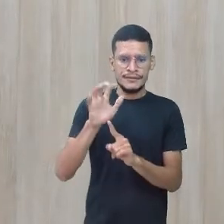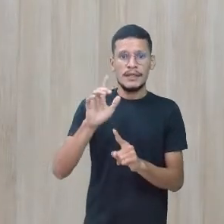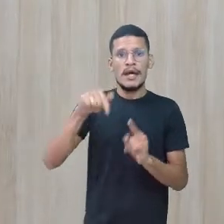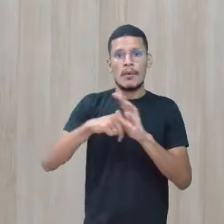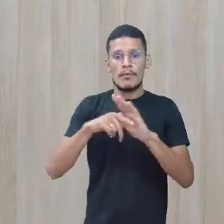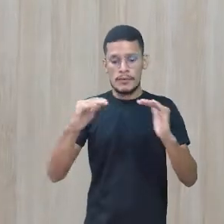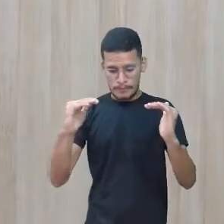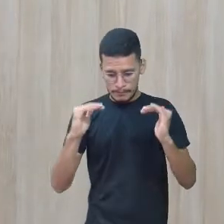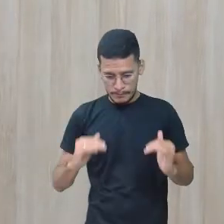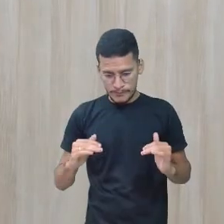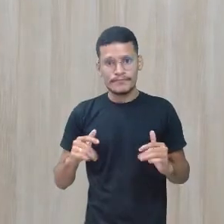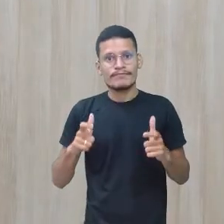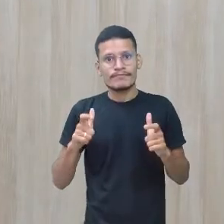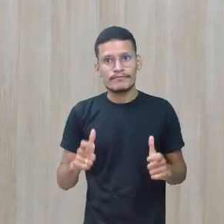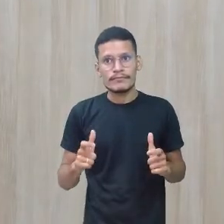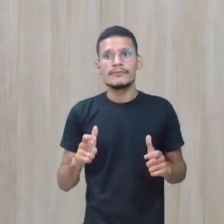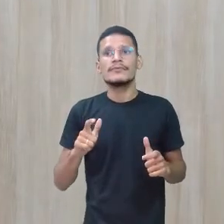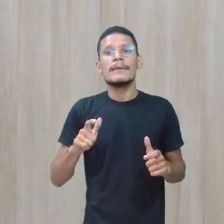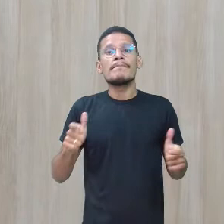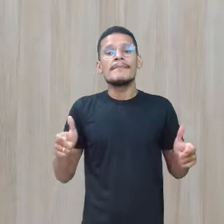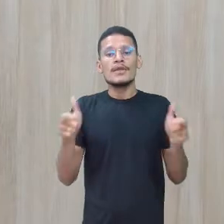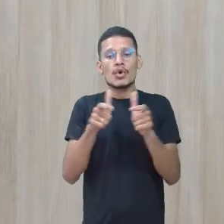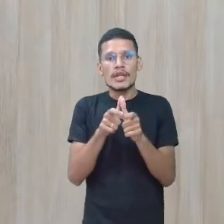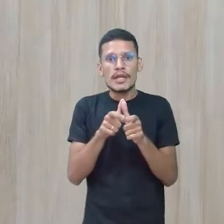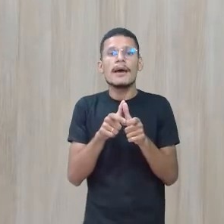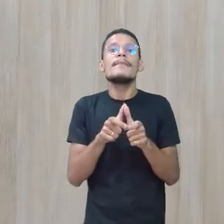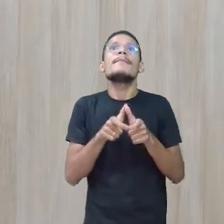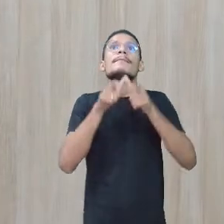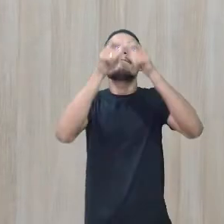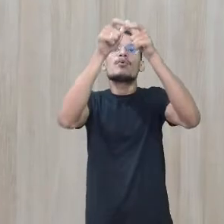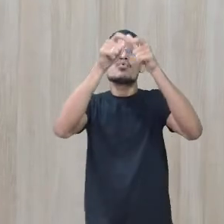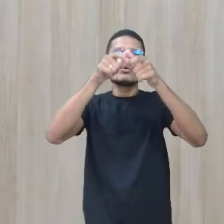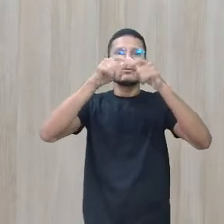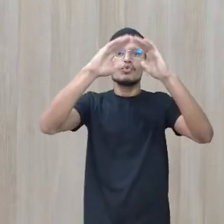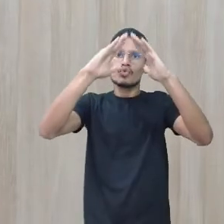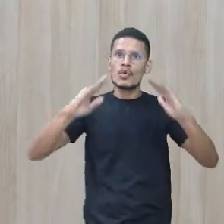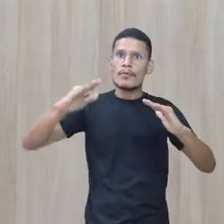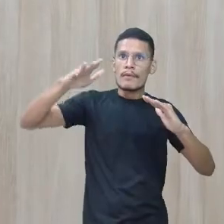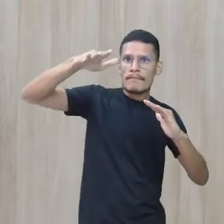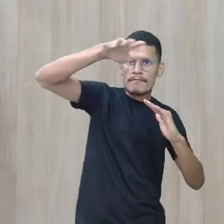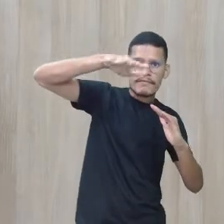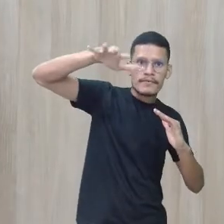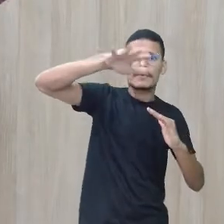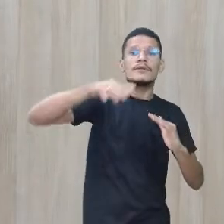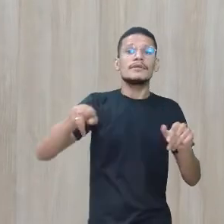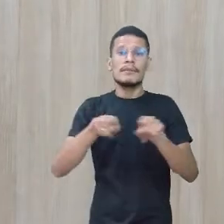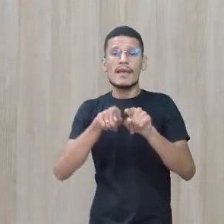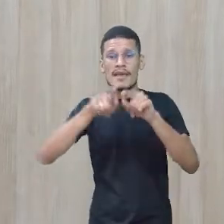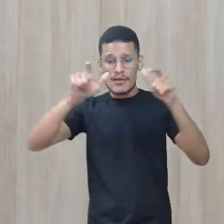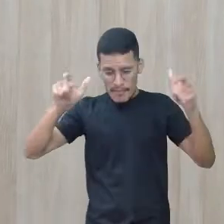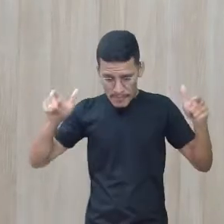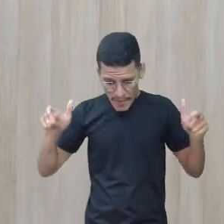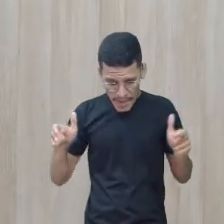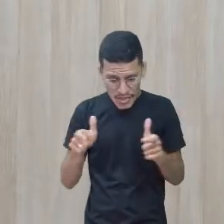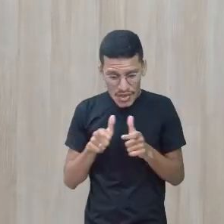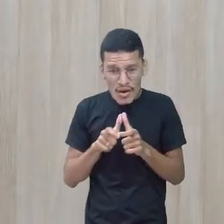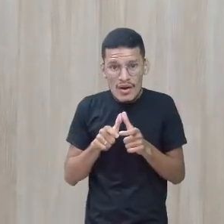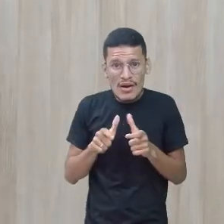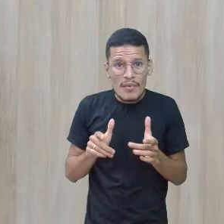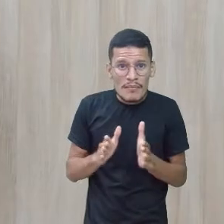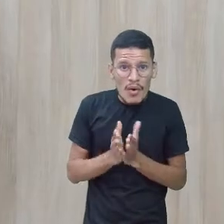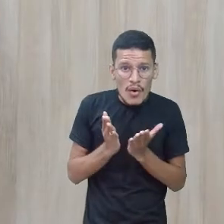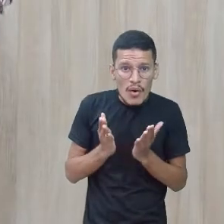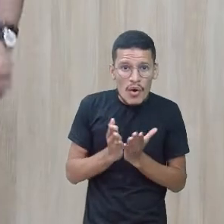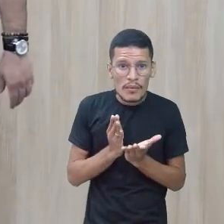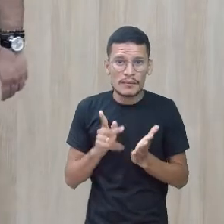minoria e estavam ali no topo, enquanto que as classes, né, de menor prestígio social, né, consideravam de